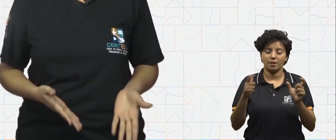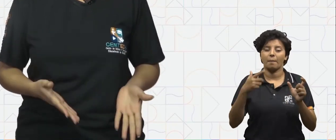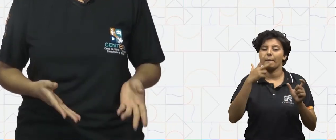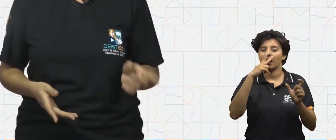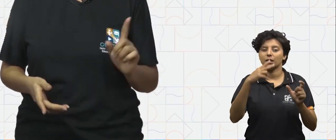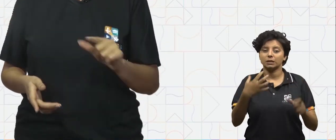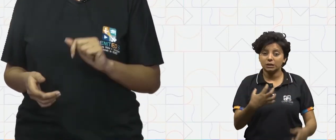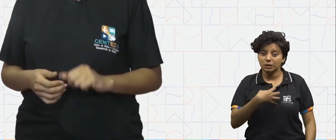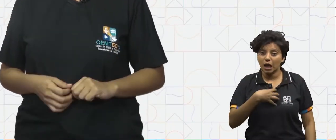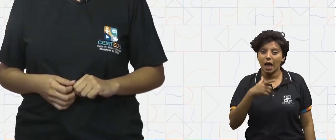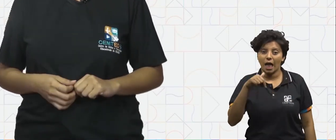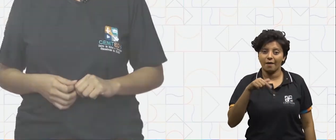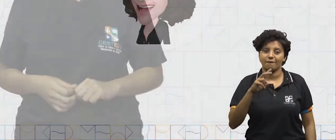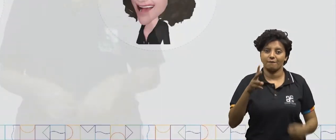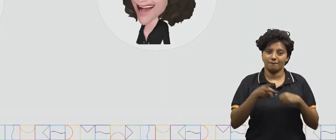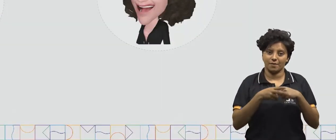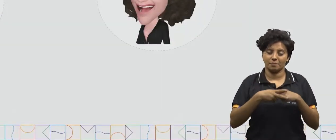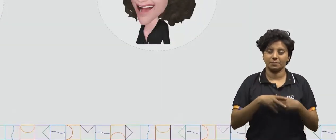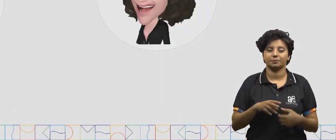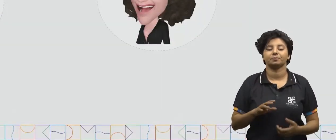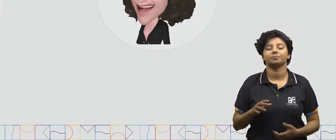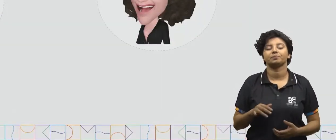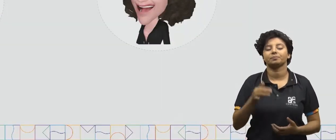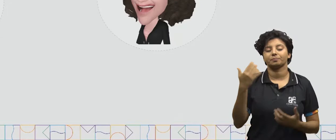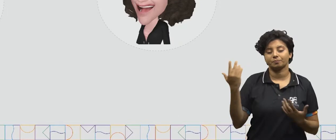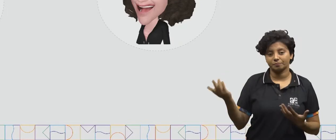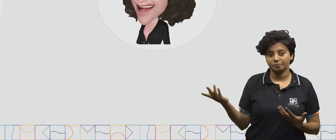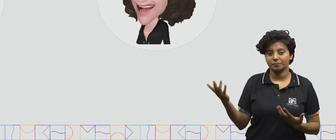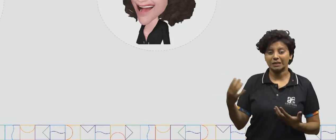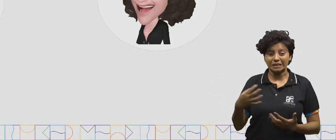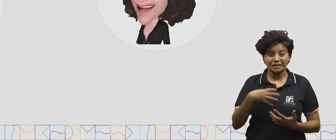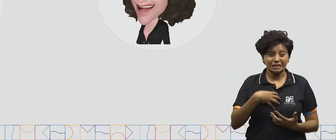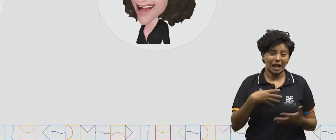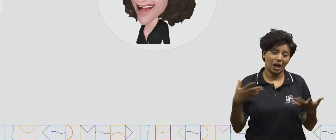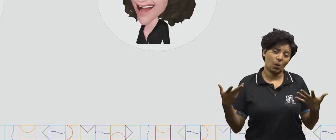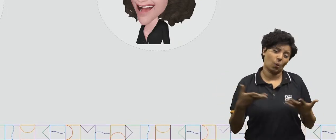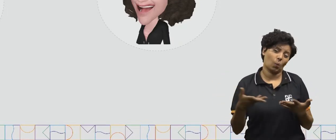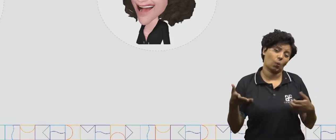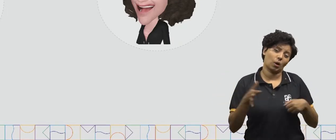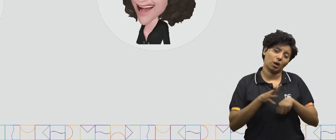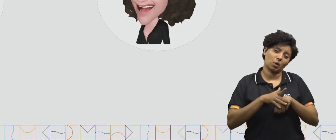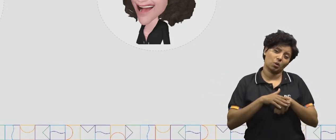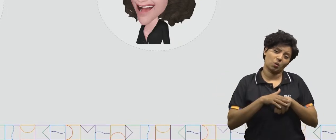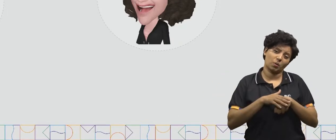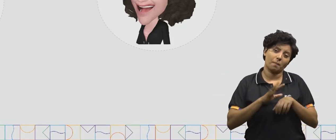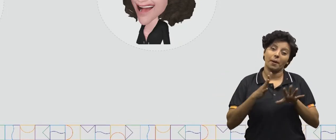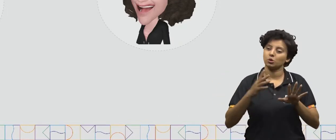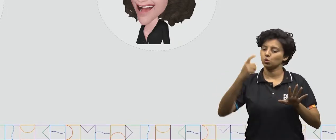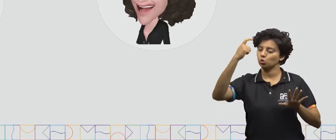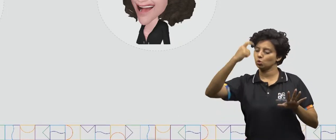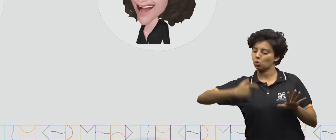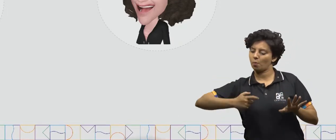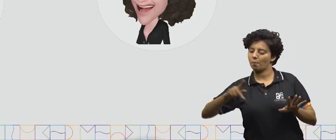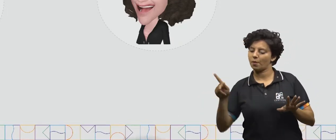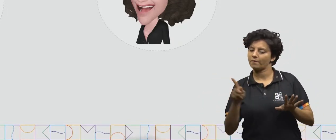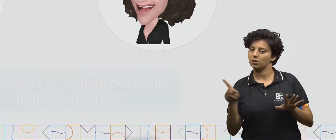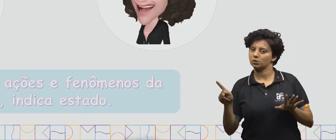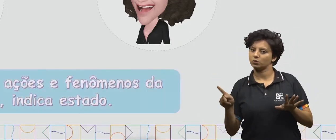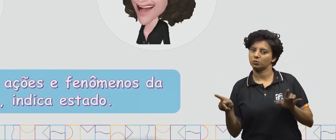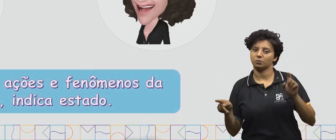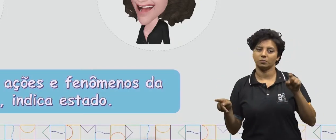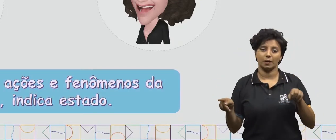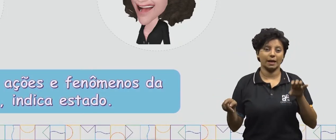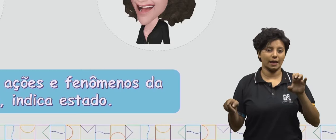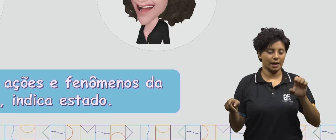indicam estados, elas são verbos? É isso mesmo. Estou doente, sou professora. As